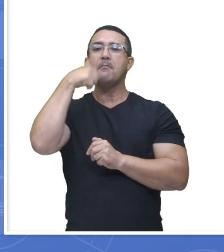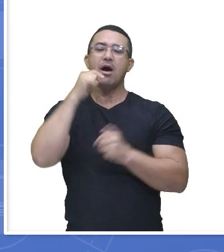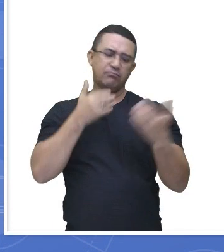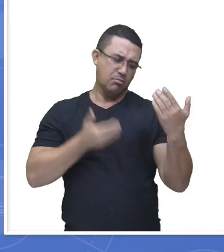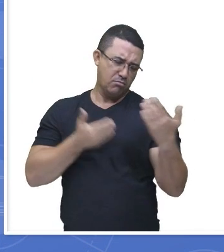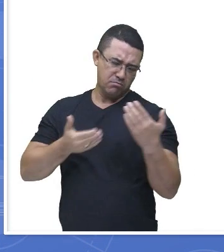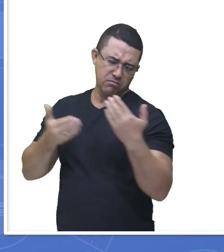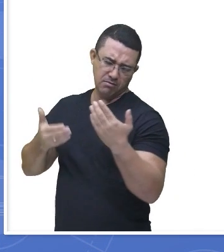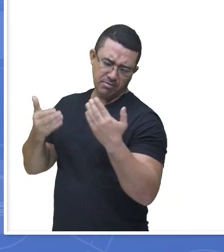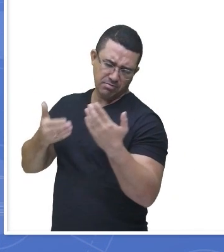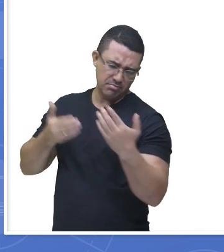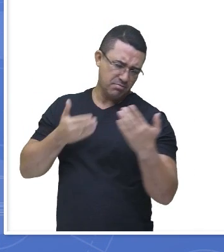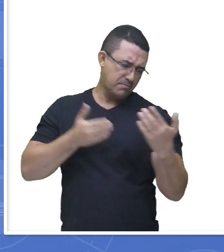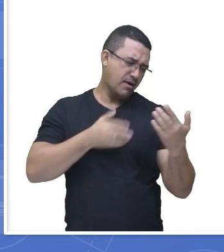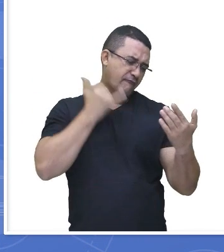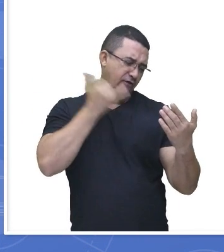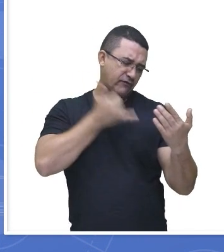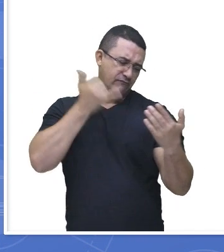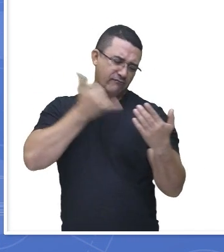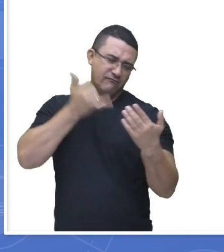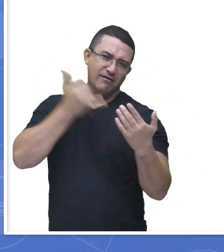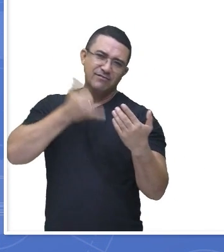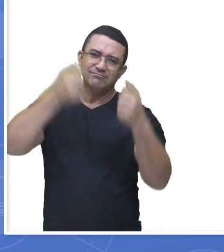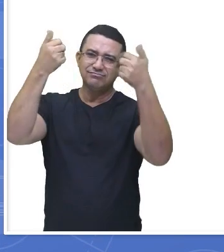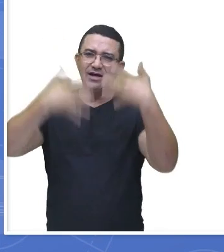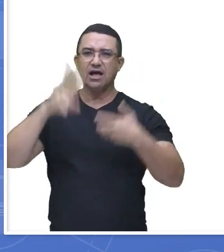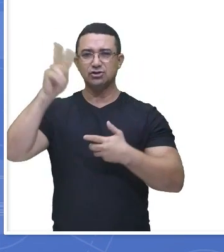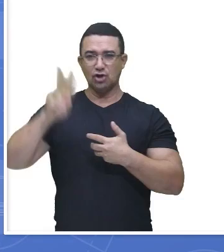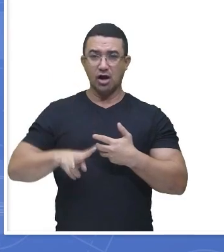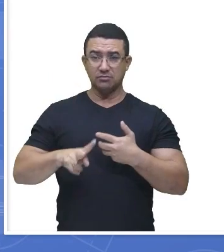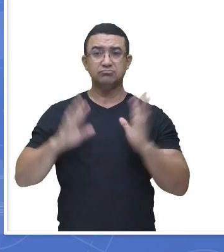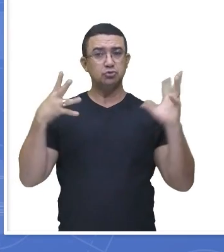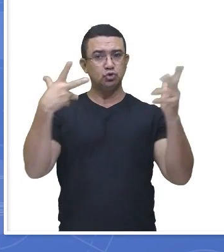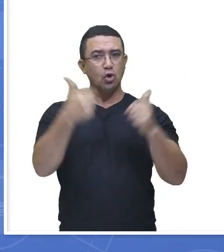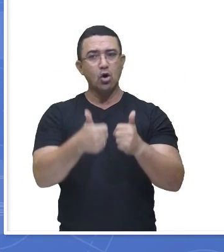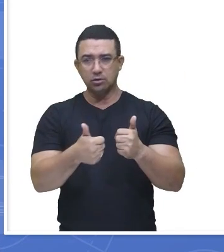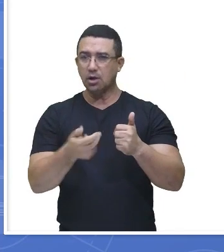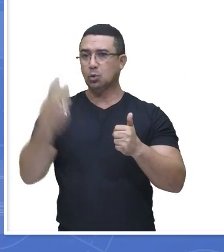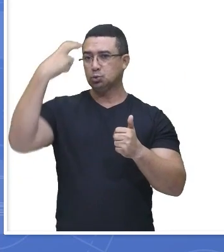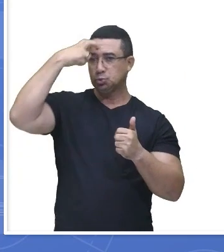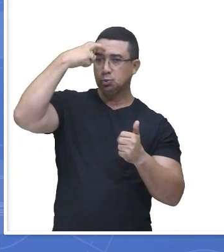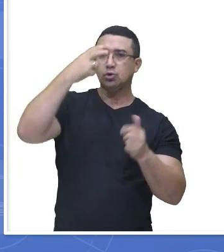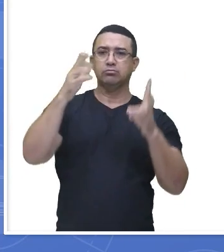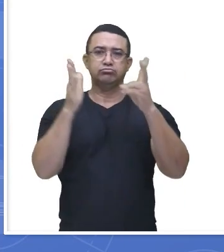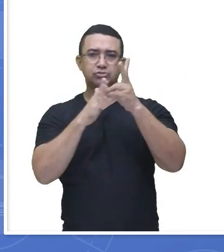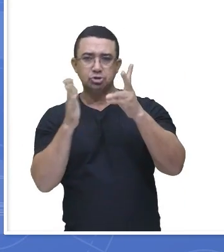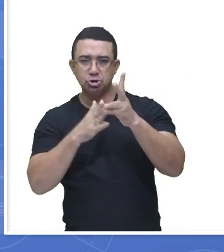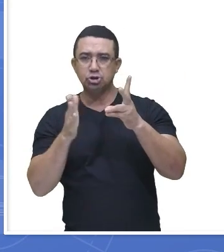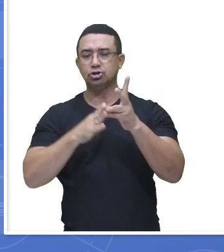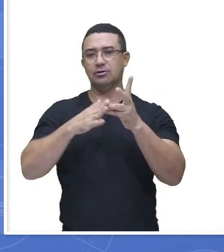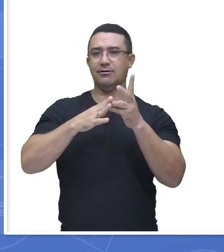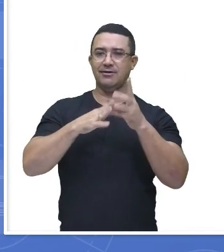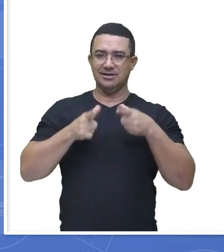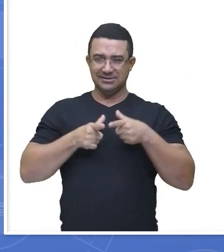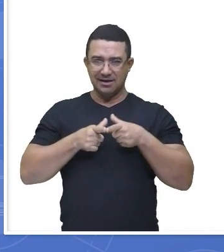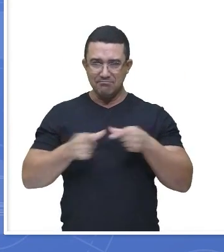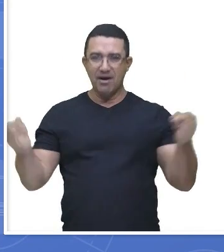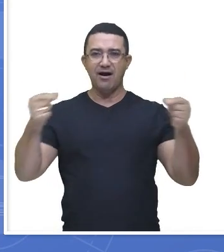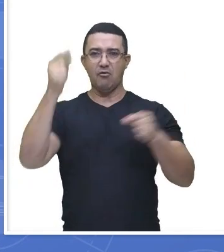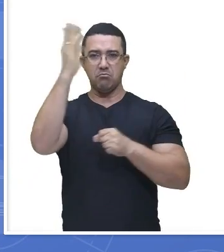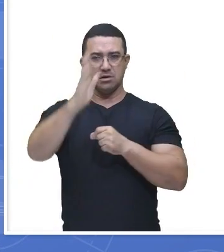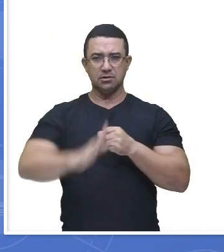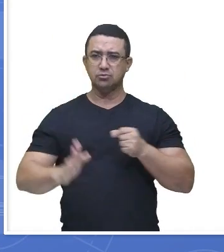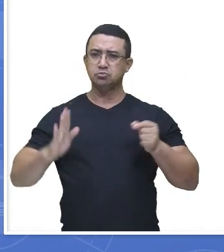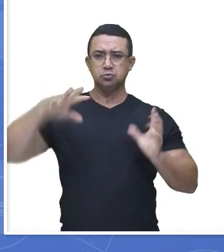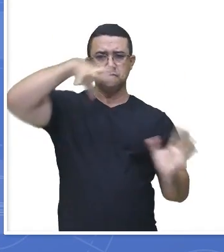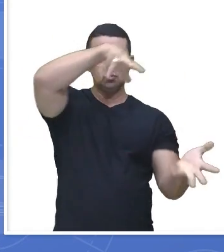disso que eu falei ontem? Então, isso está presente em todas as culturas, indígenas, japonesa, chinesa, brasileira, em todo o mundo, né?